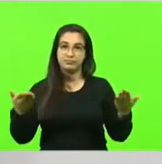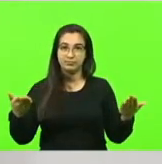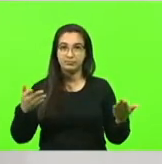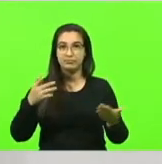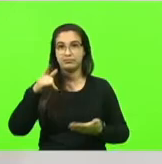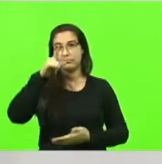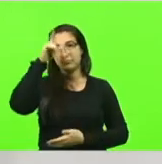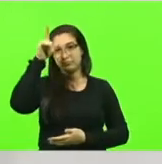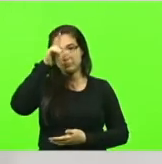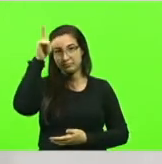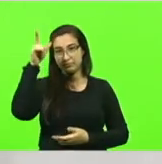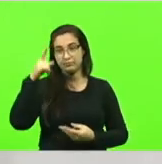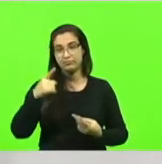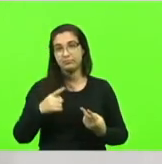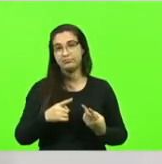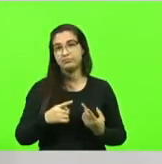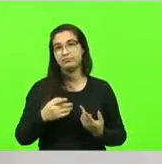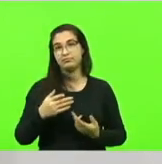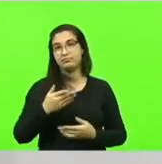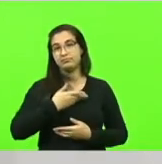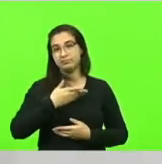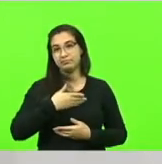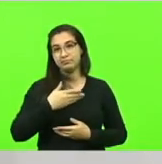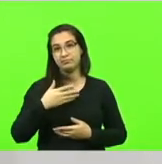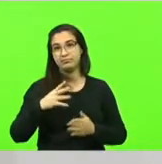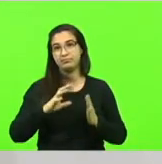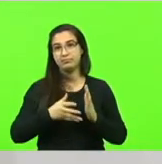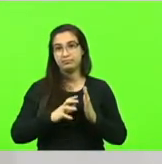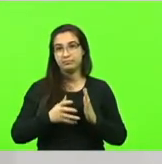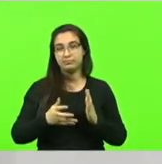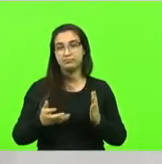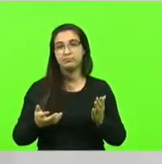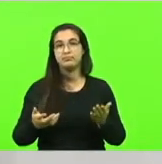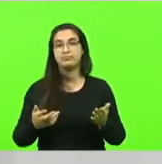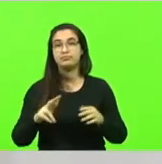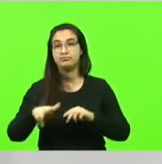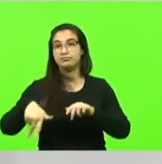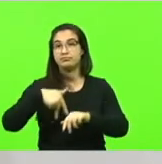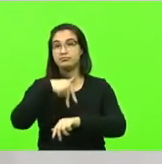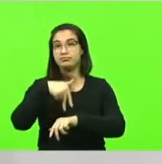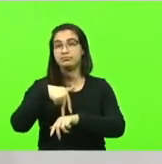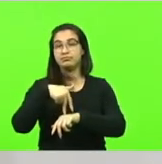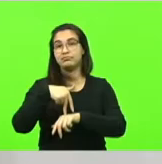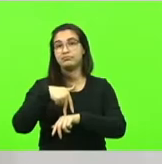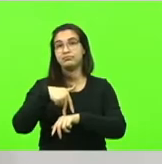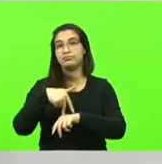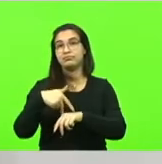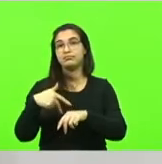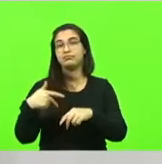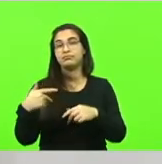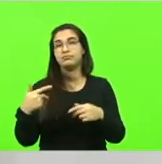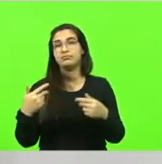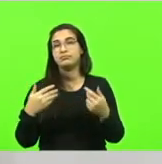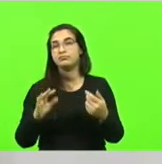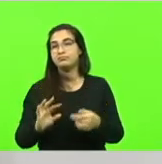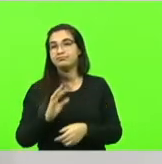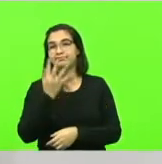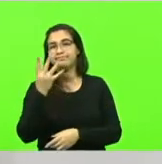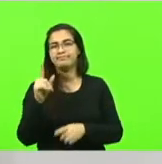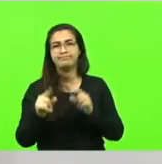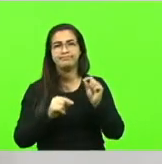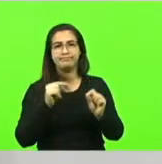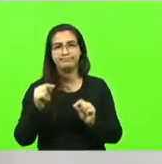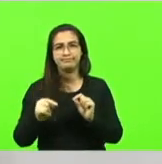Lima, meu colega de partido também, que me vem à tribuna hoje, uma situação que está